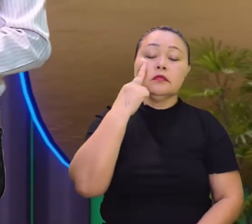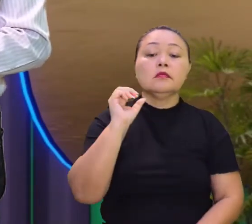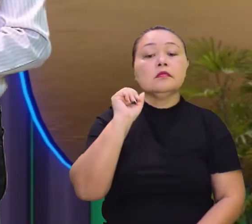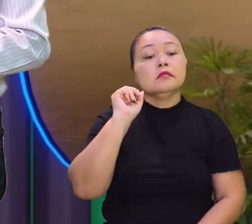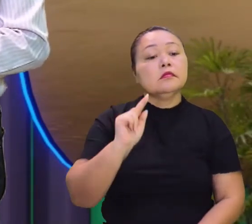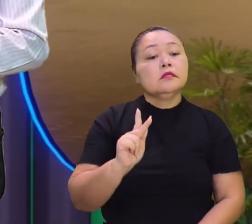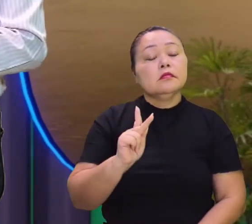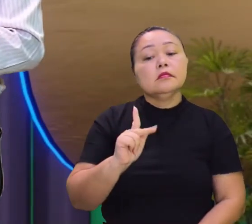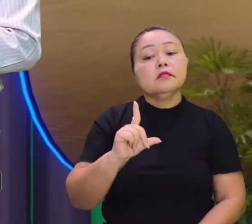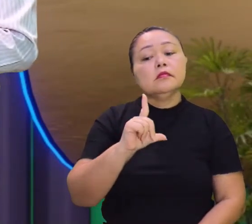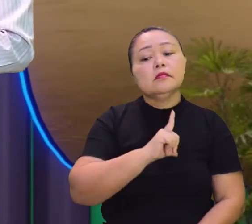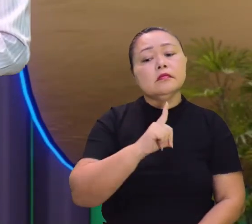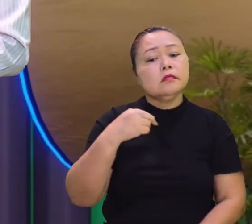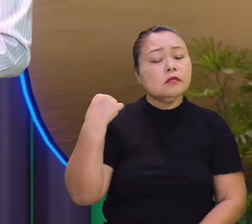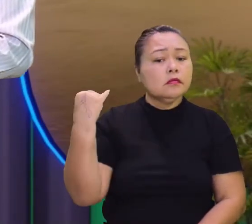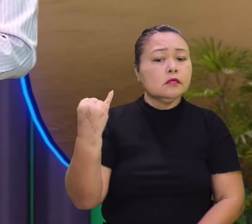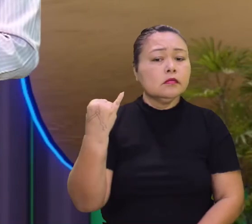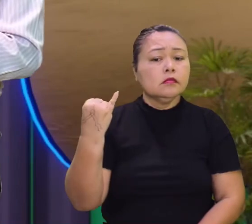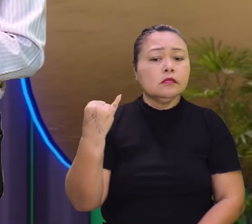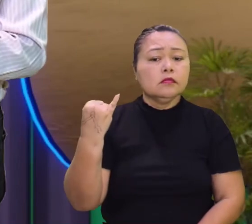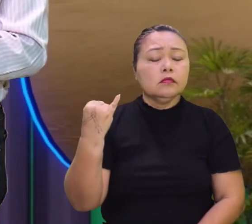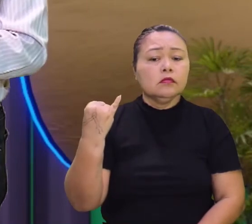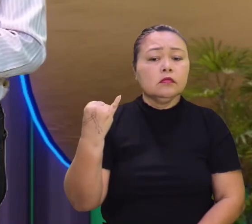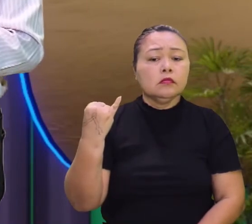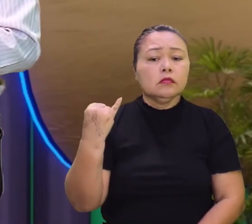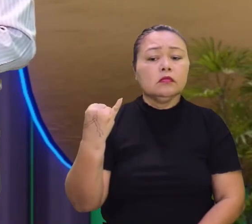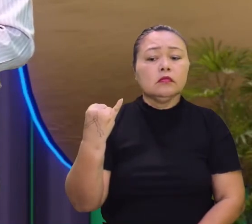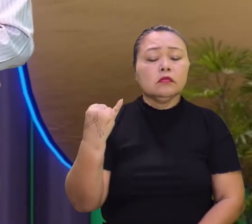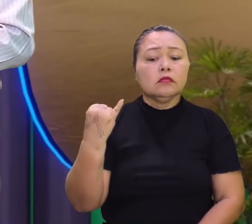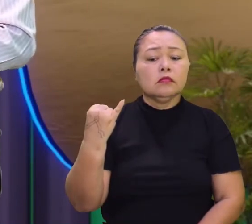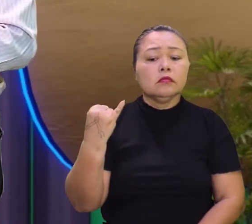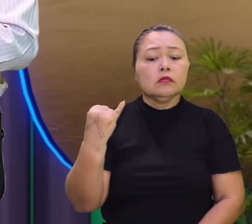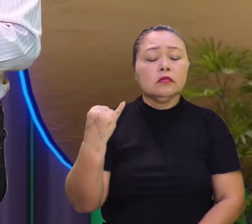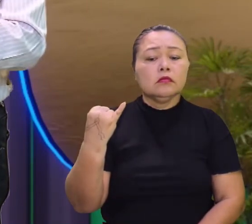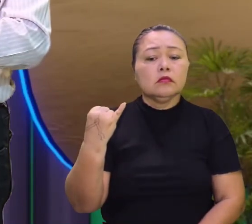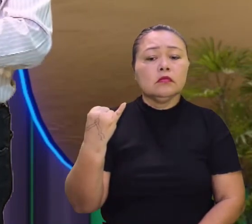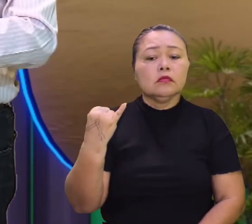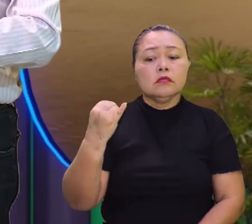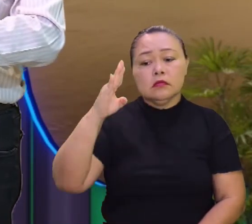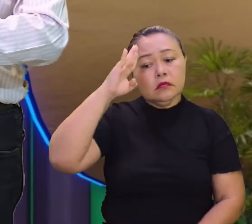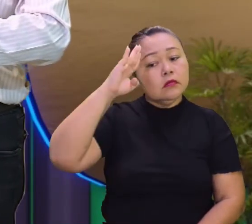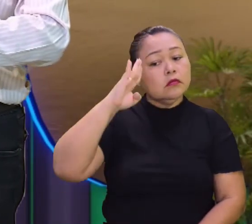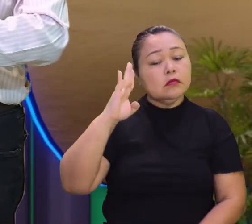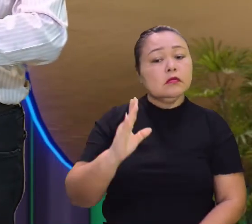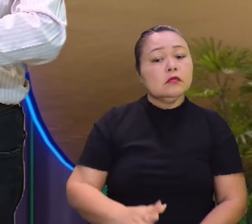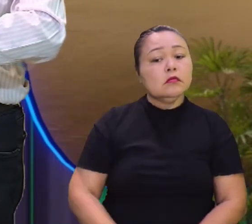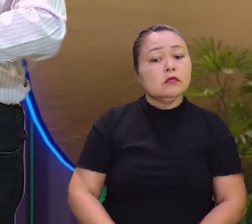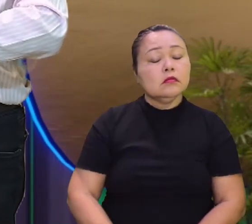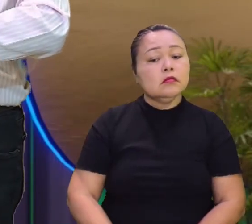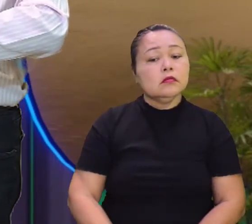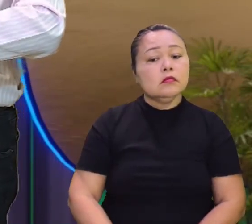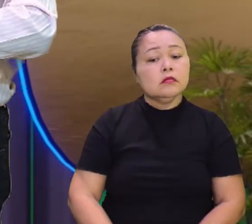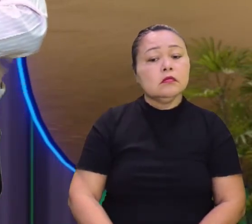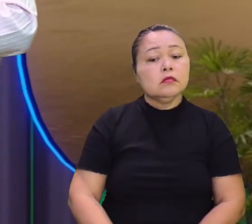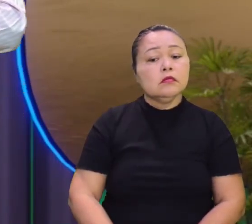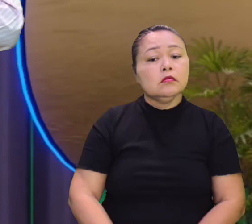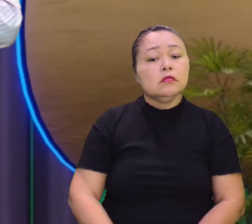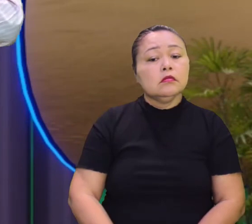Ok? Então, tem uma importância muito grande, principalmente